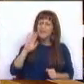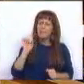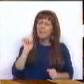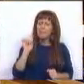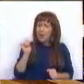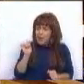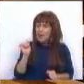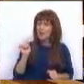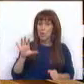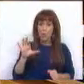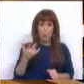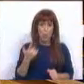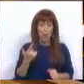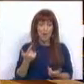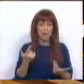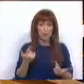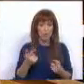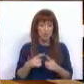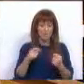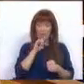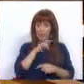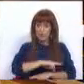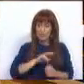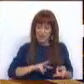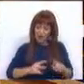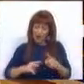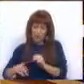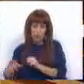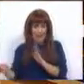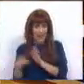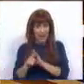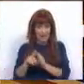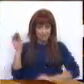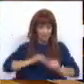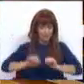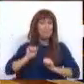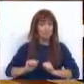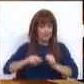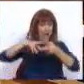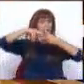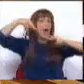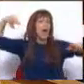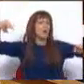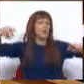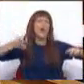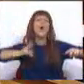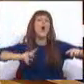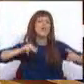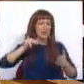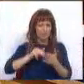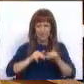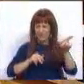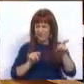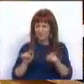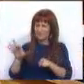muito bem que, quando existiu a possibilidade de alteração da lei eleitoral autárquica, qual foi a posição